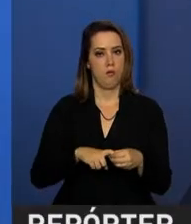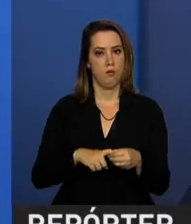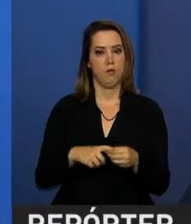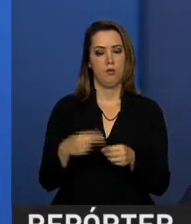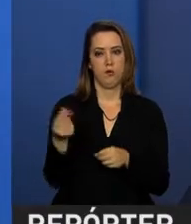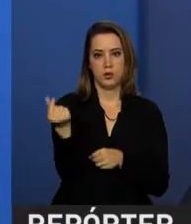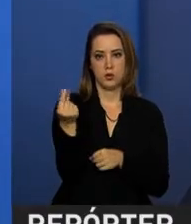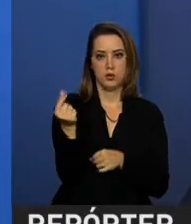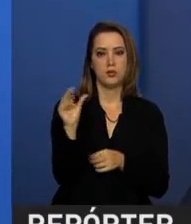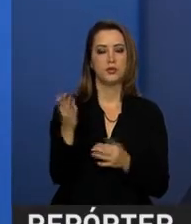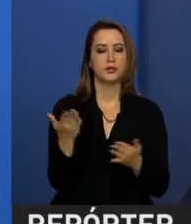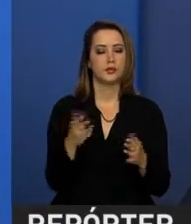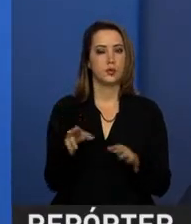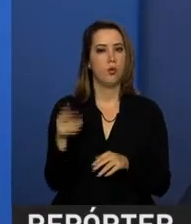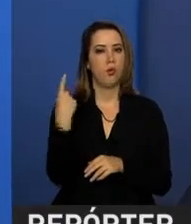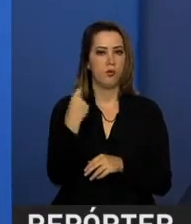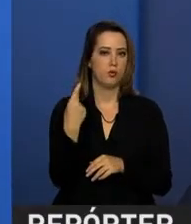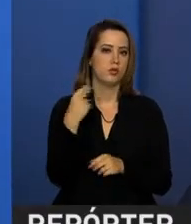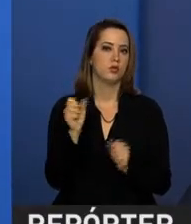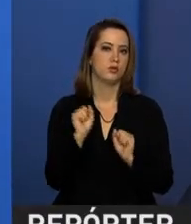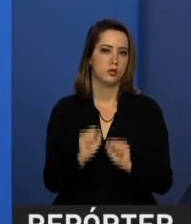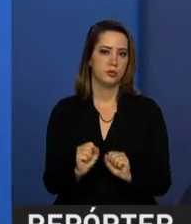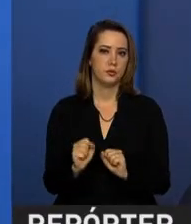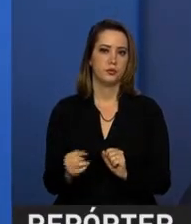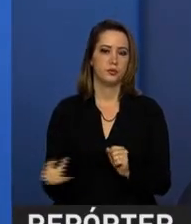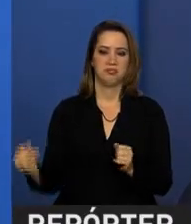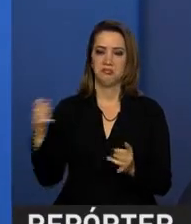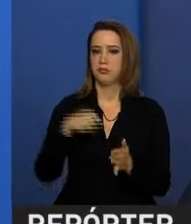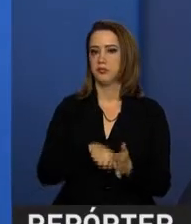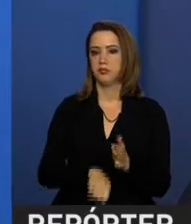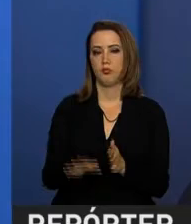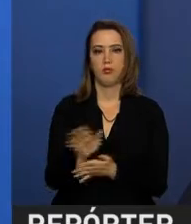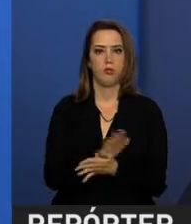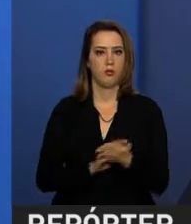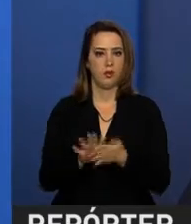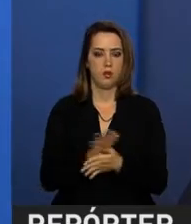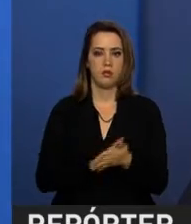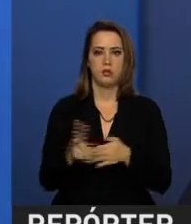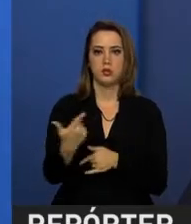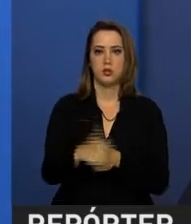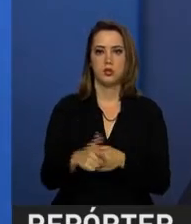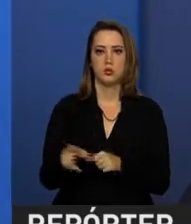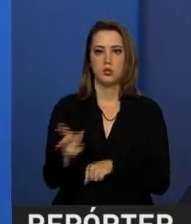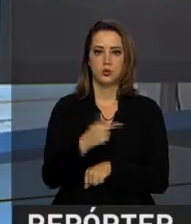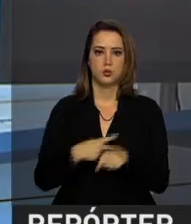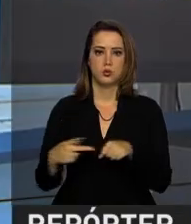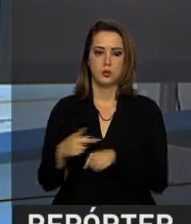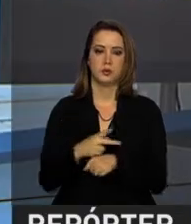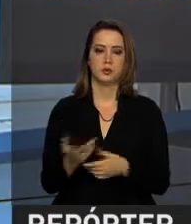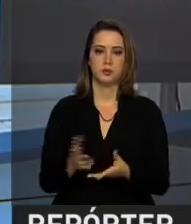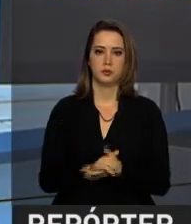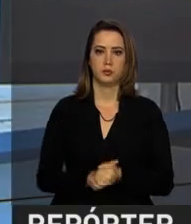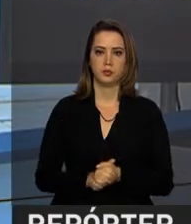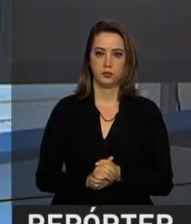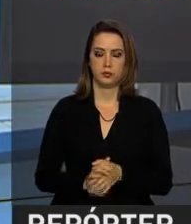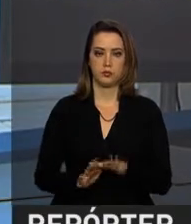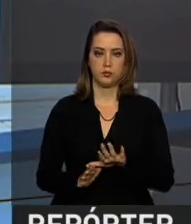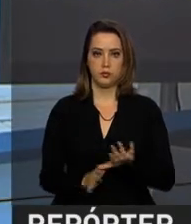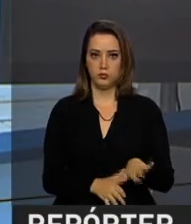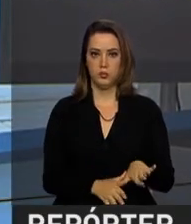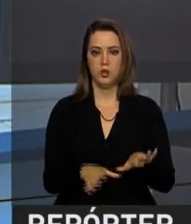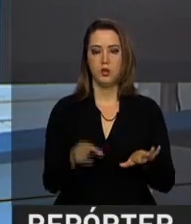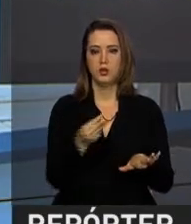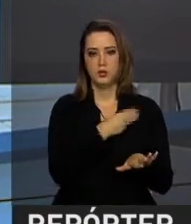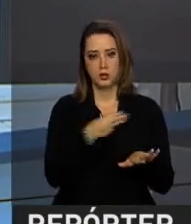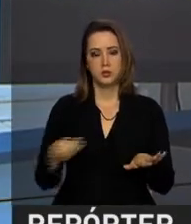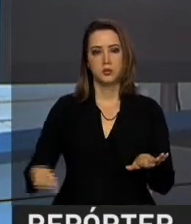importação autorizar a importação sem taxas também de outros países que não sejam do mercosul já o ministro do planejamento